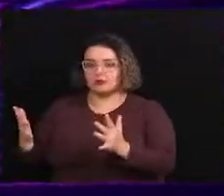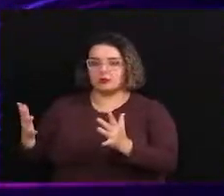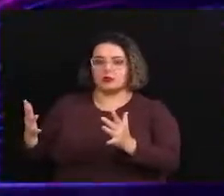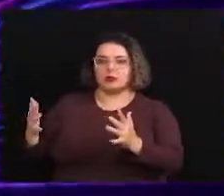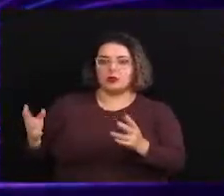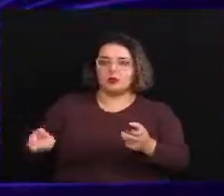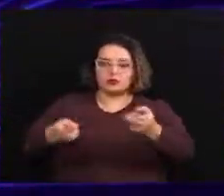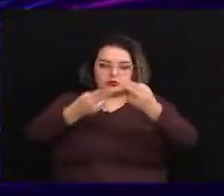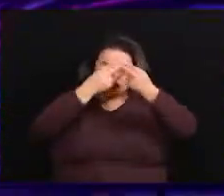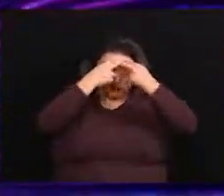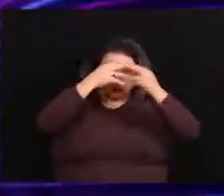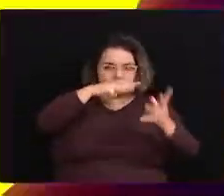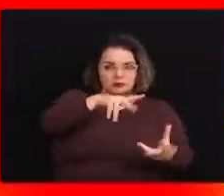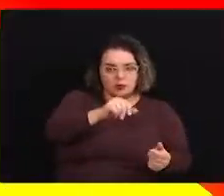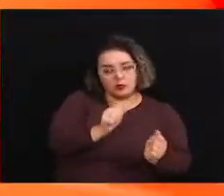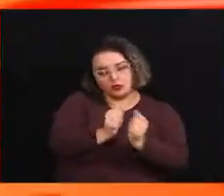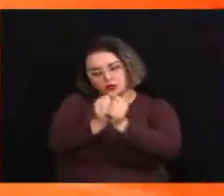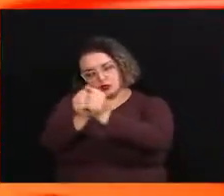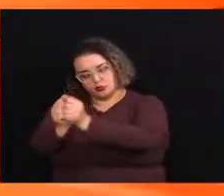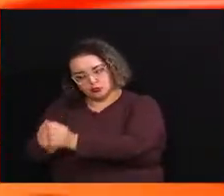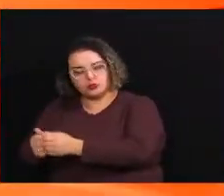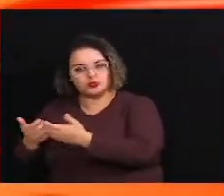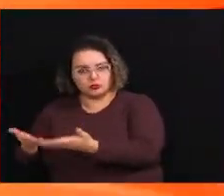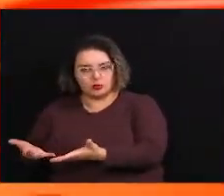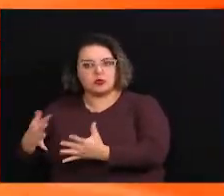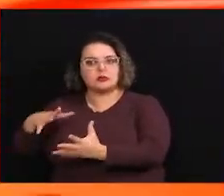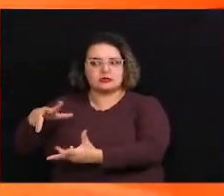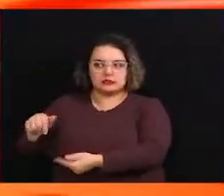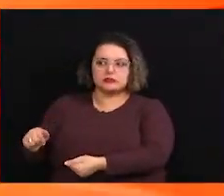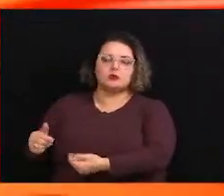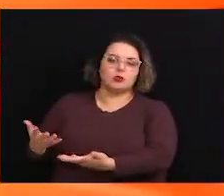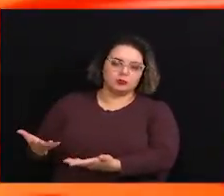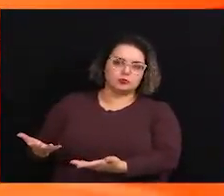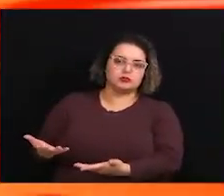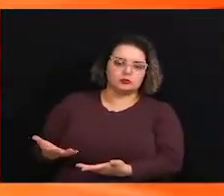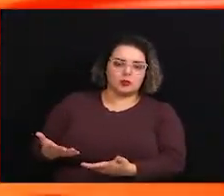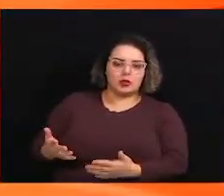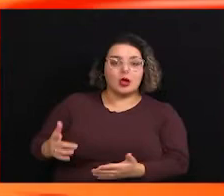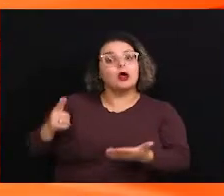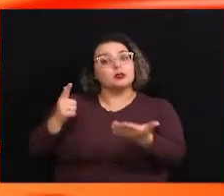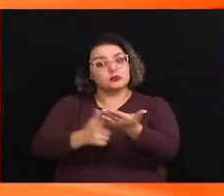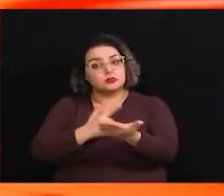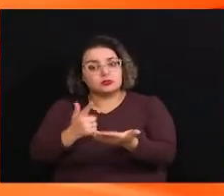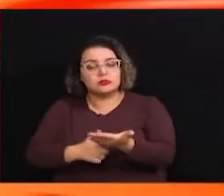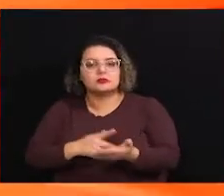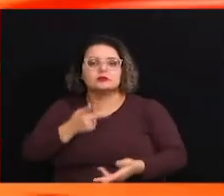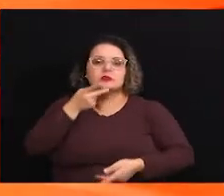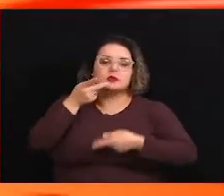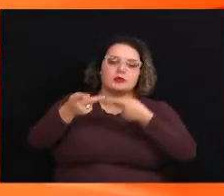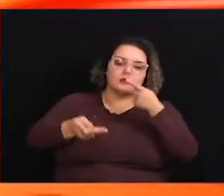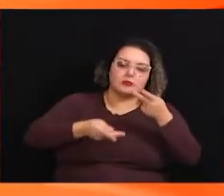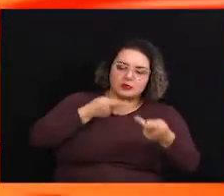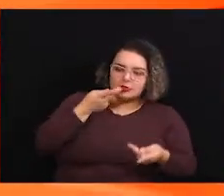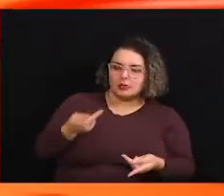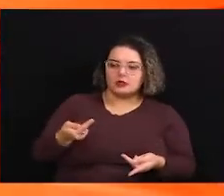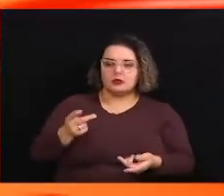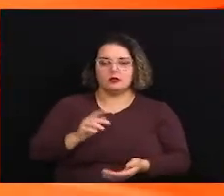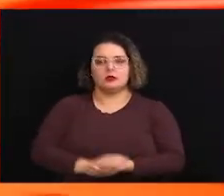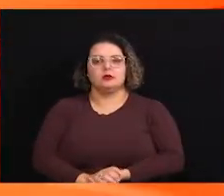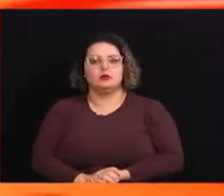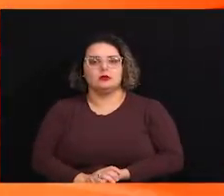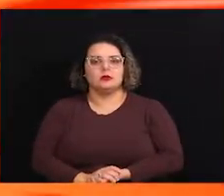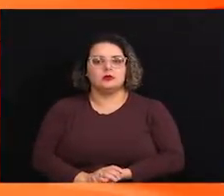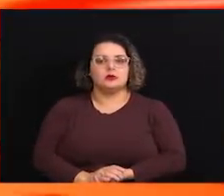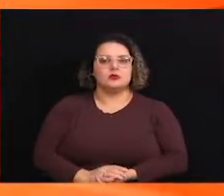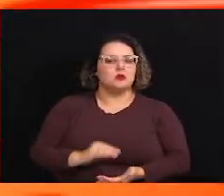os traumas do nosso mundo foram com eles, né, então no livro a gente vai falar sobre